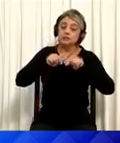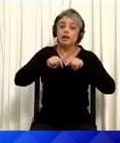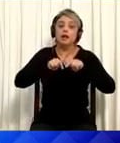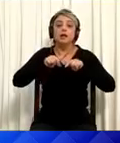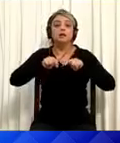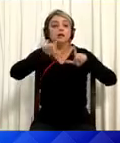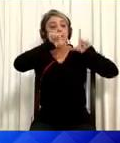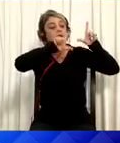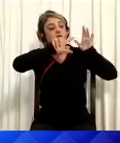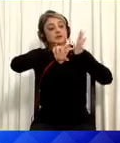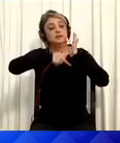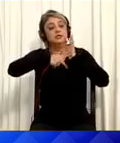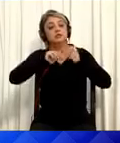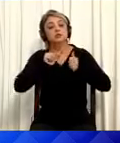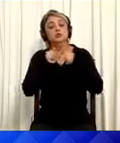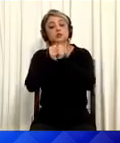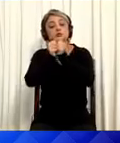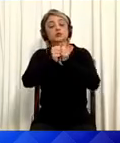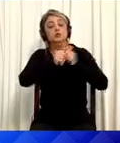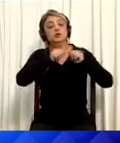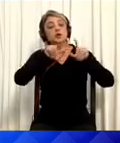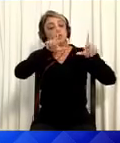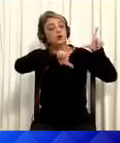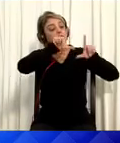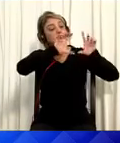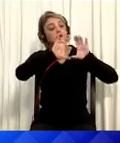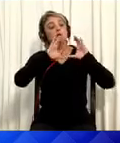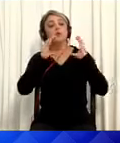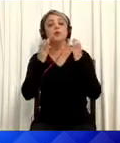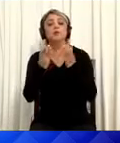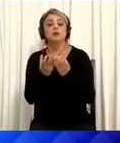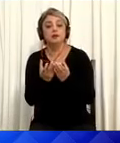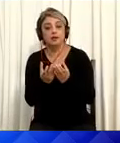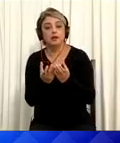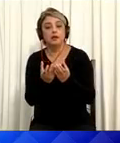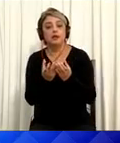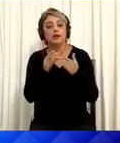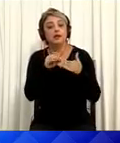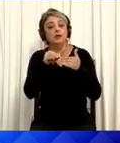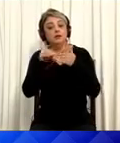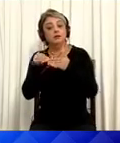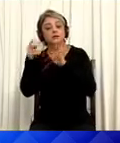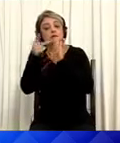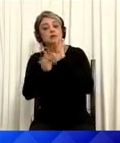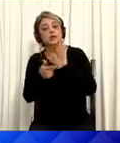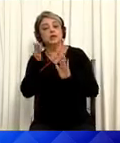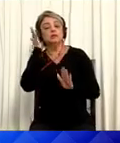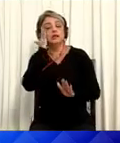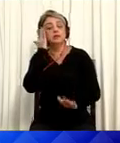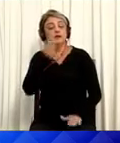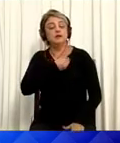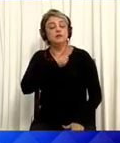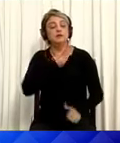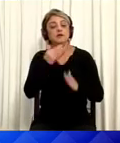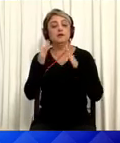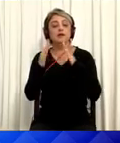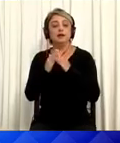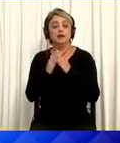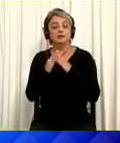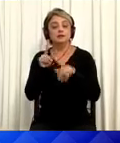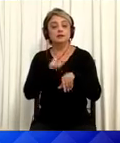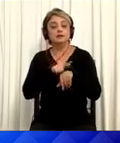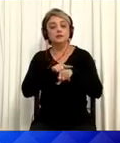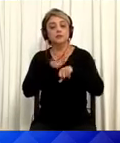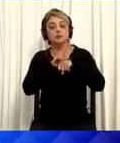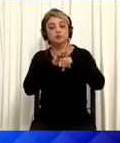Simpro, em parceria com a TV comunitária, né, e levando esse programa Saber Viver em Casa nesse momento